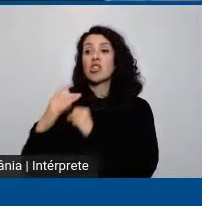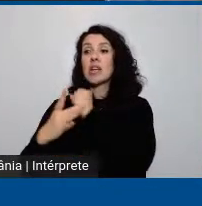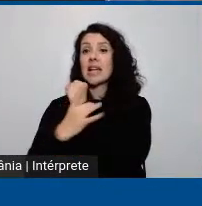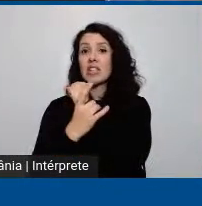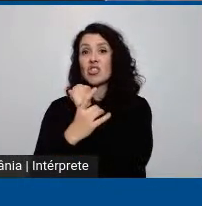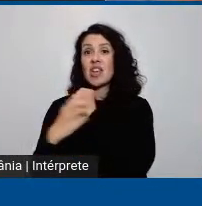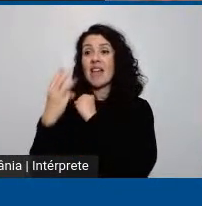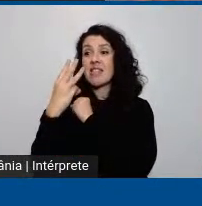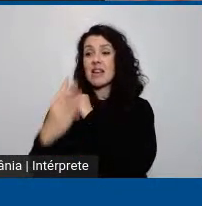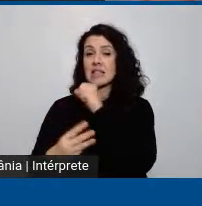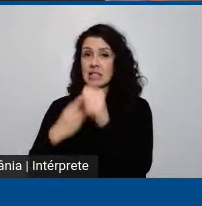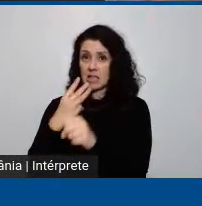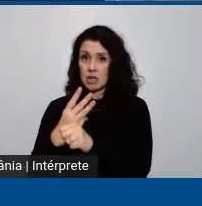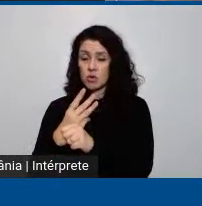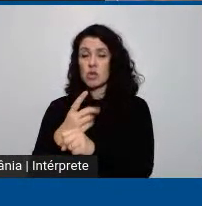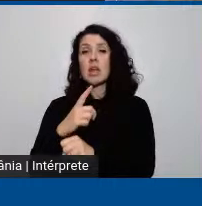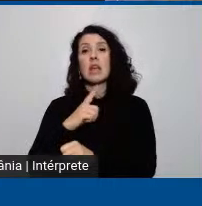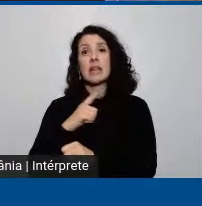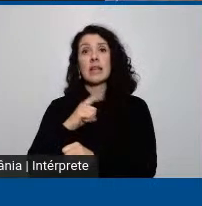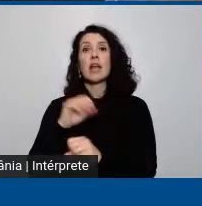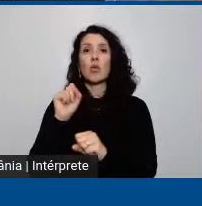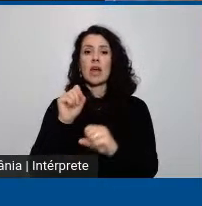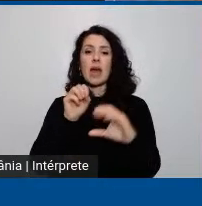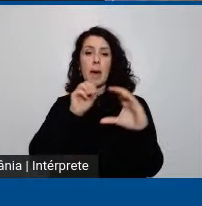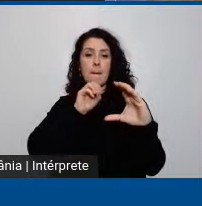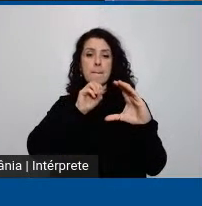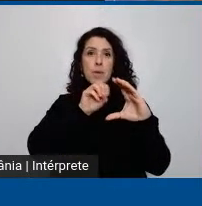a projeção